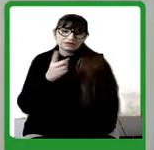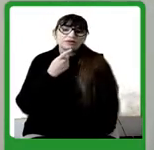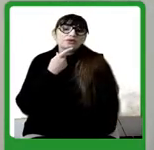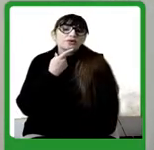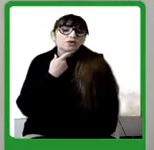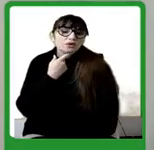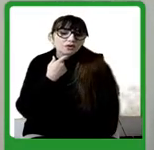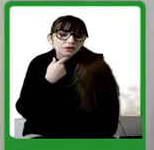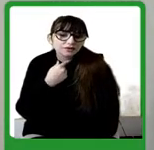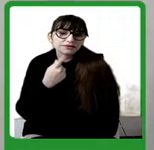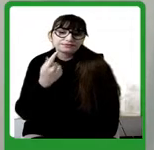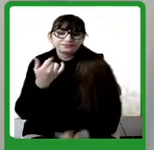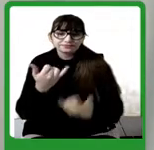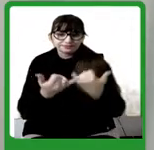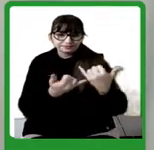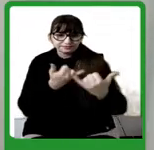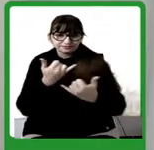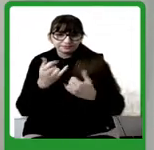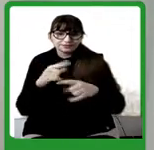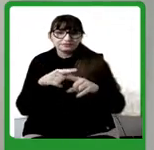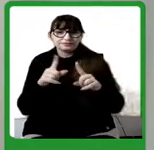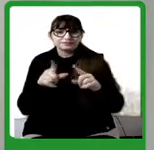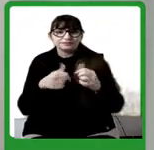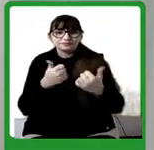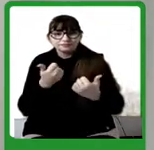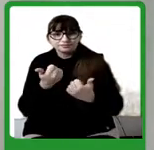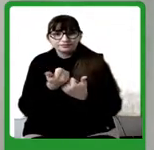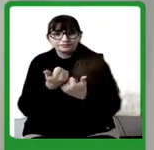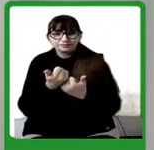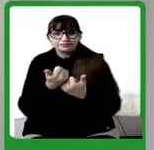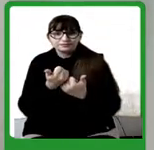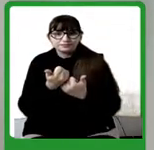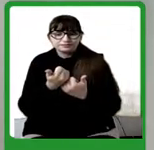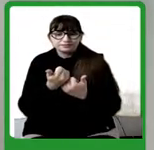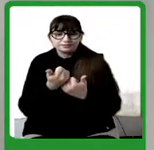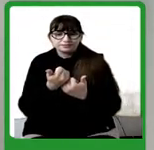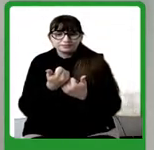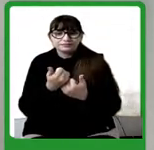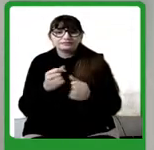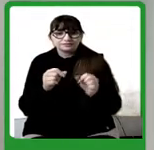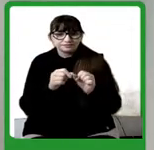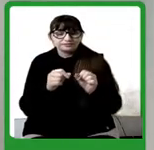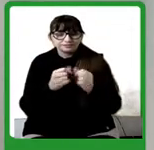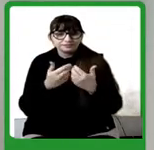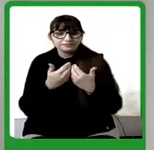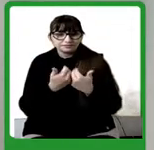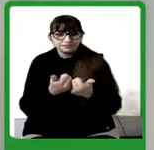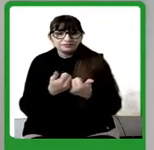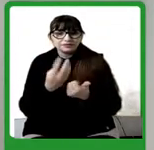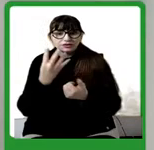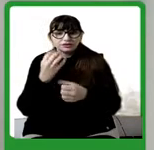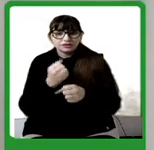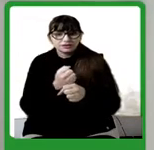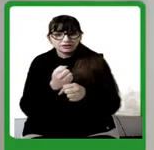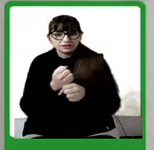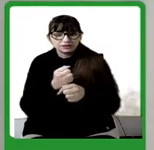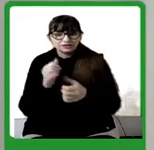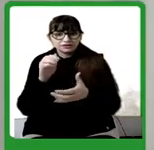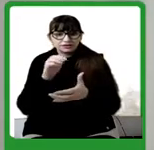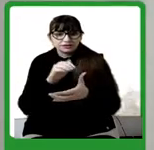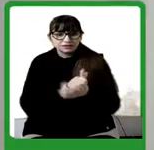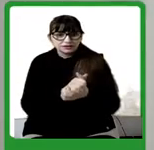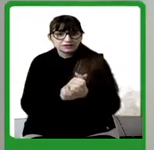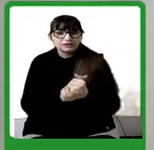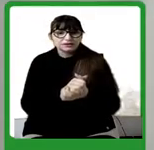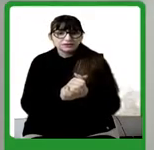gente brinca, só que nós se ajudemos. Ai, gente. Nós se demos bem, né? 40 anos de casado não é pra qualquer um também. É o